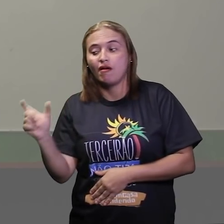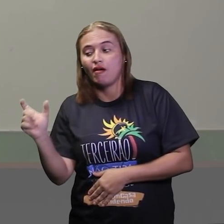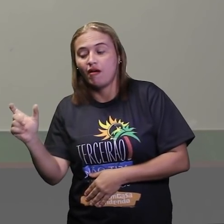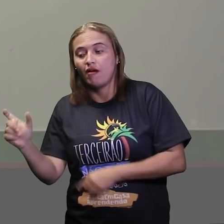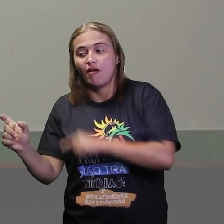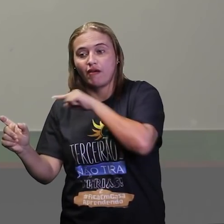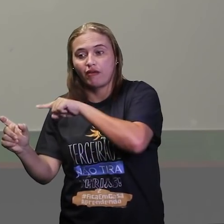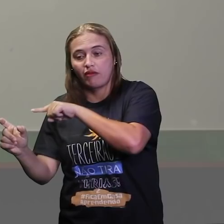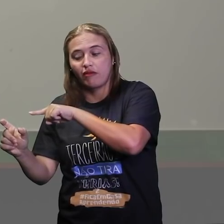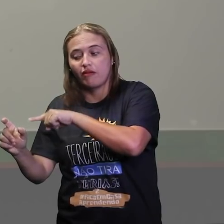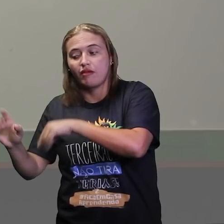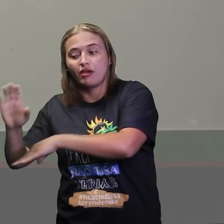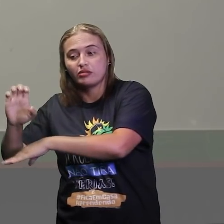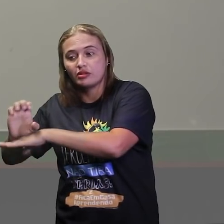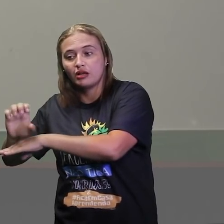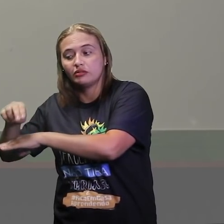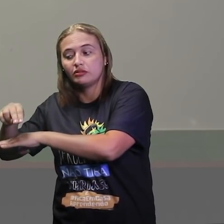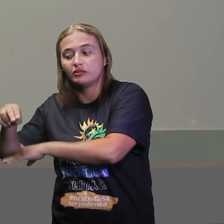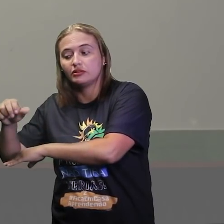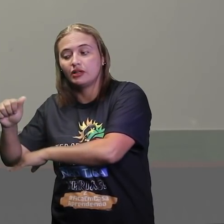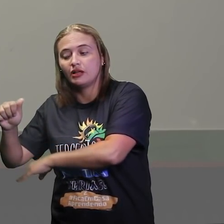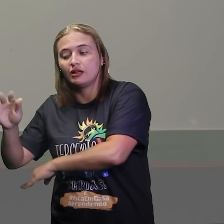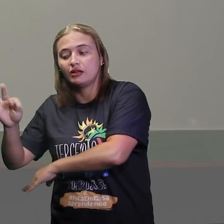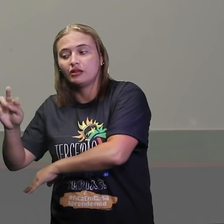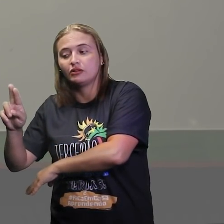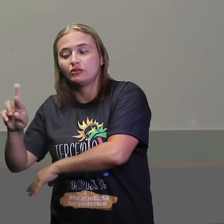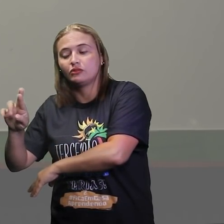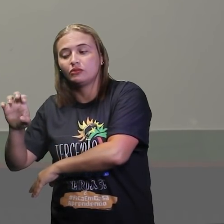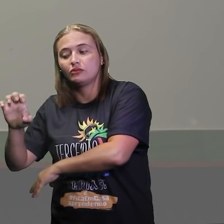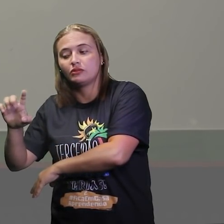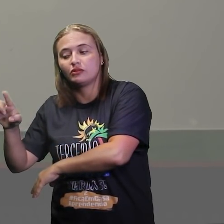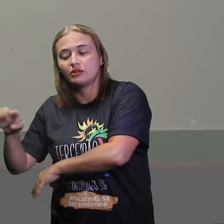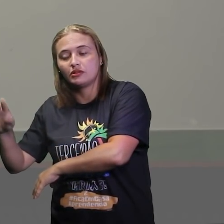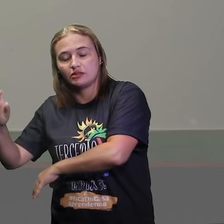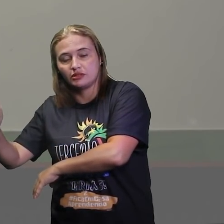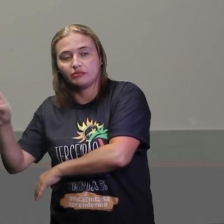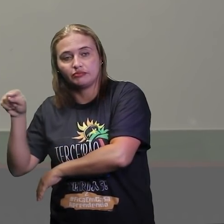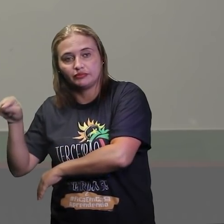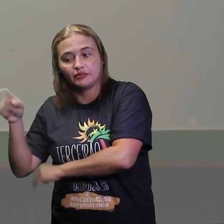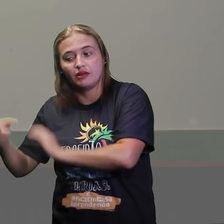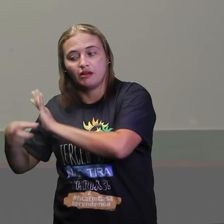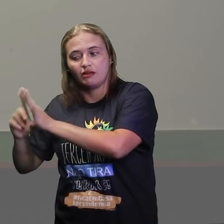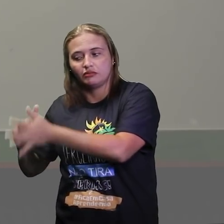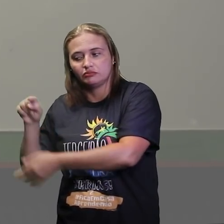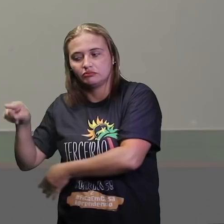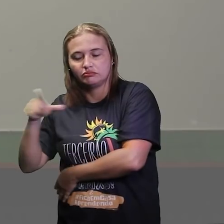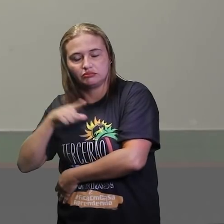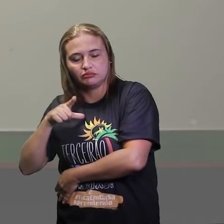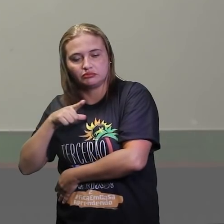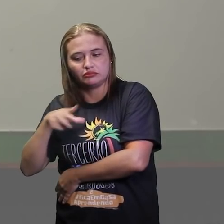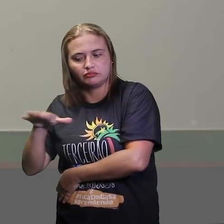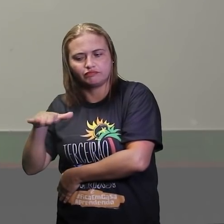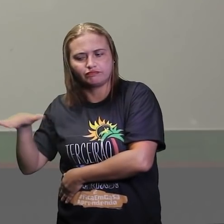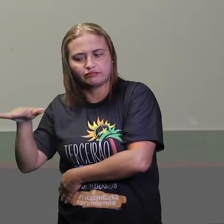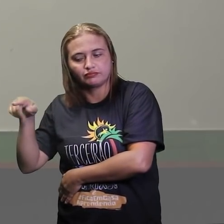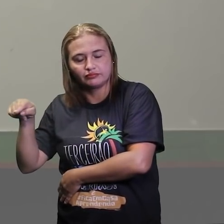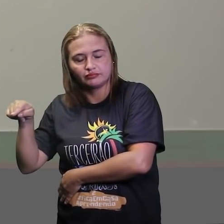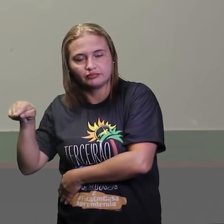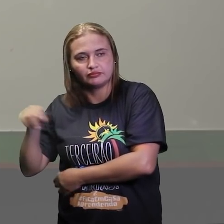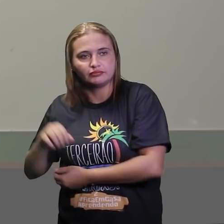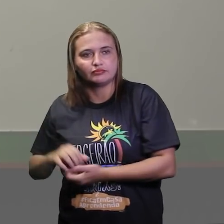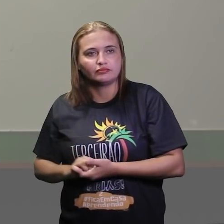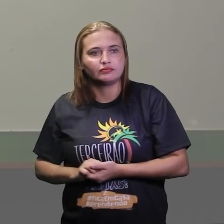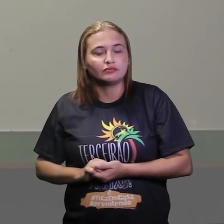Estado de natureza. E aqui vem uma dica importante, dica fundamental, não vacila, dica fundamental. No estado de natureza,